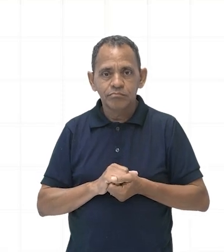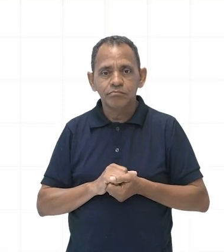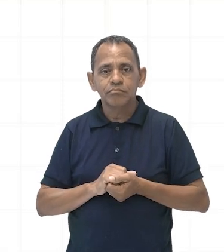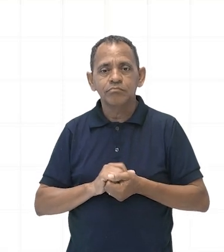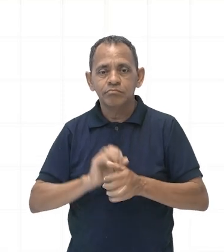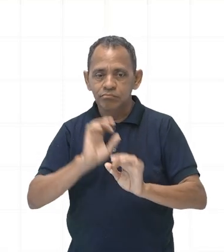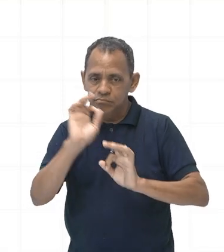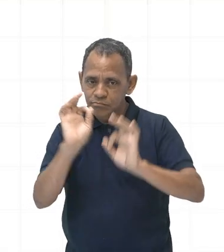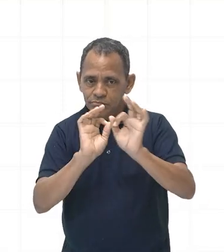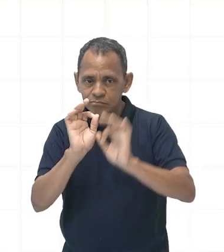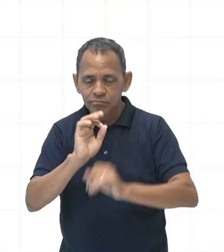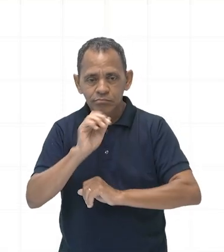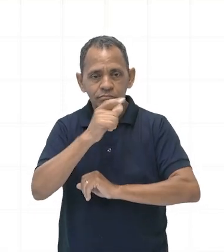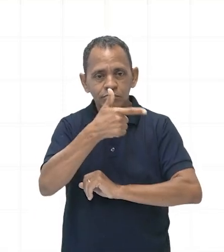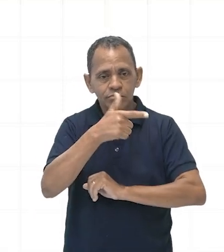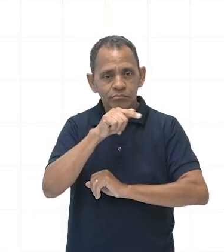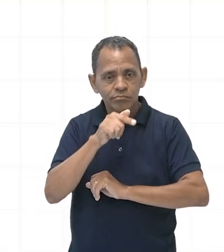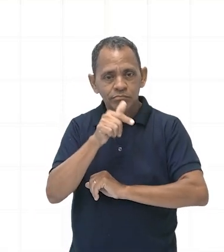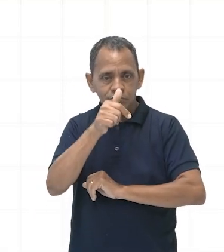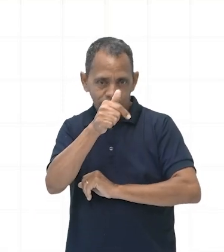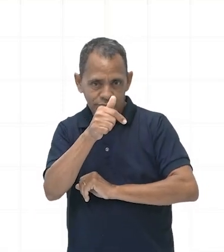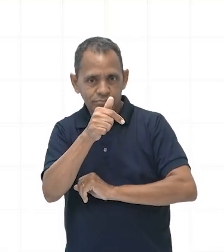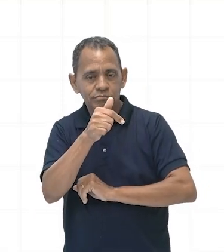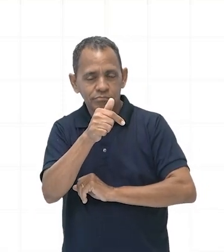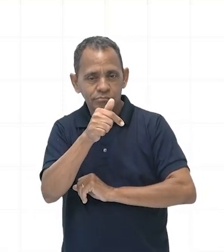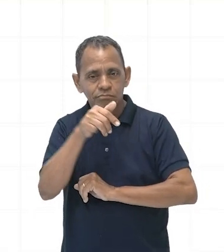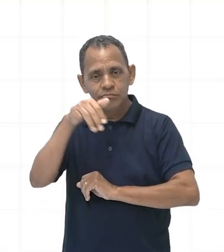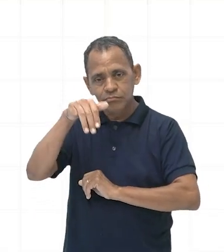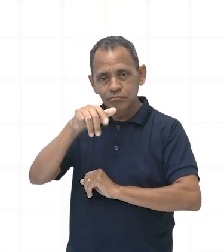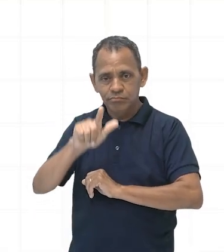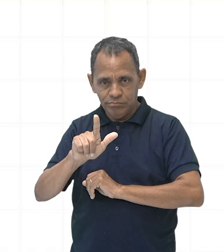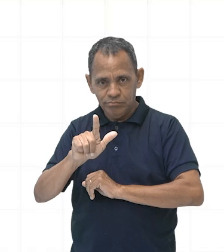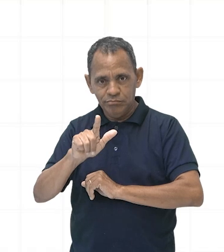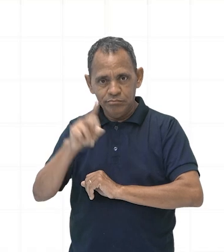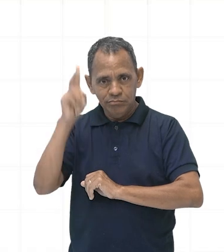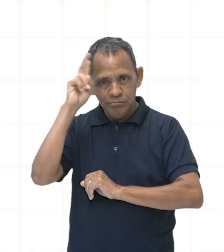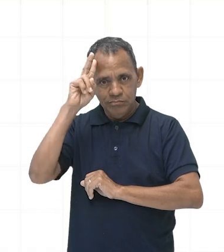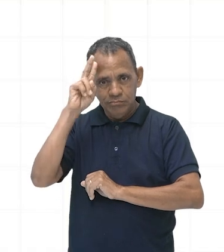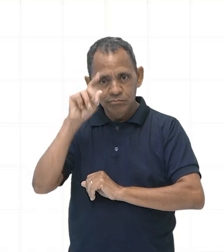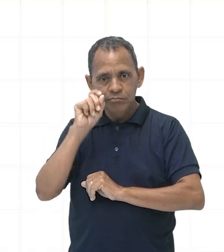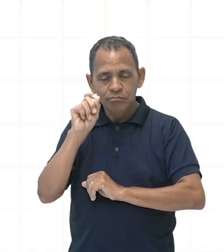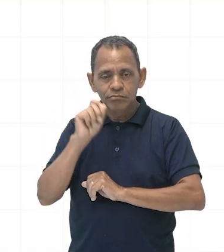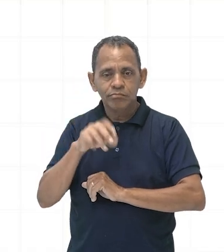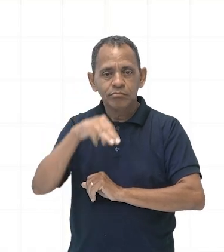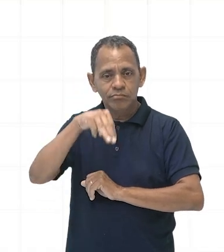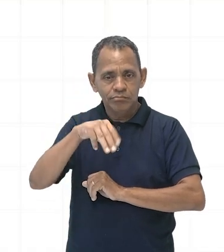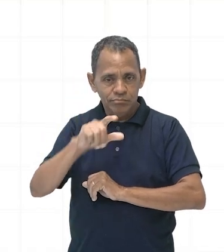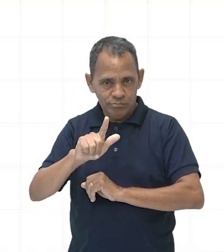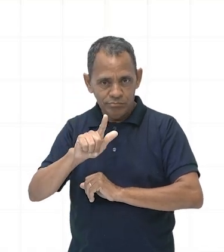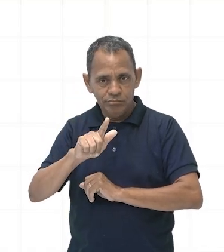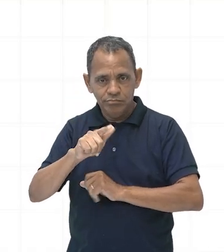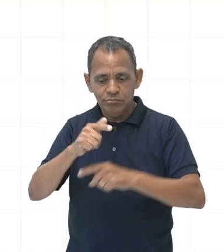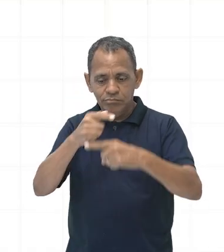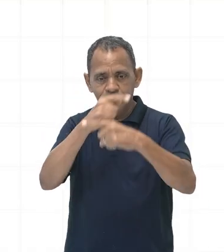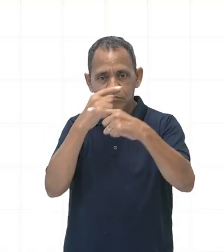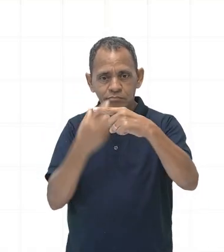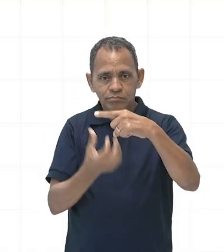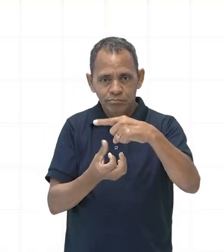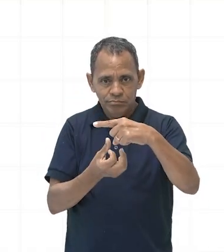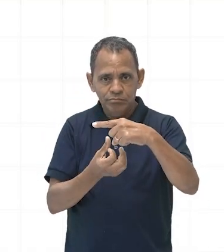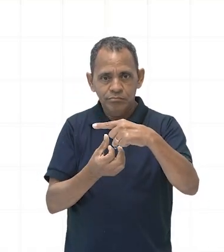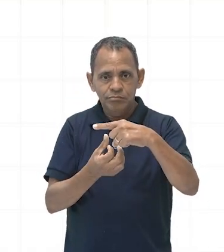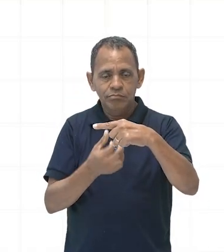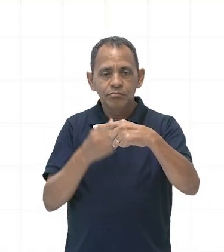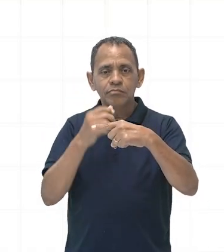administrar aí 2,7 ml, né? Lembrando que esse 2,7 está embaixo desse 6,